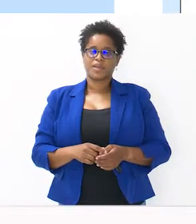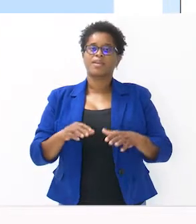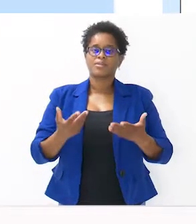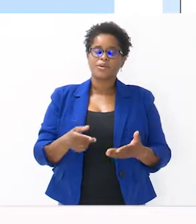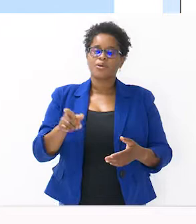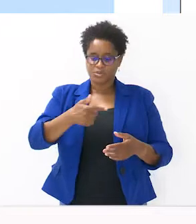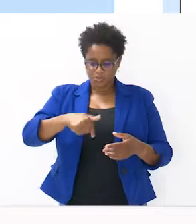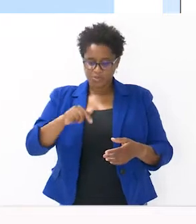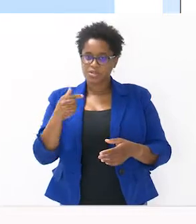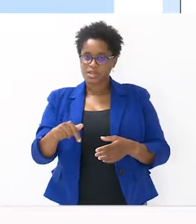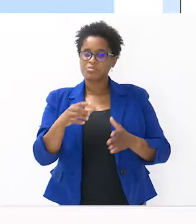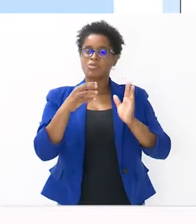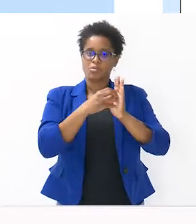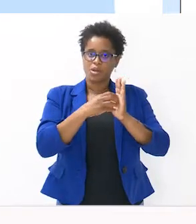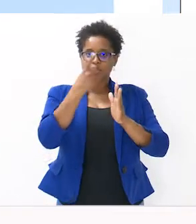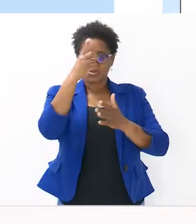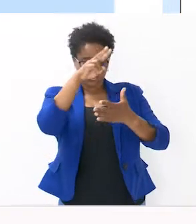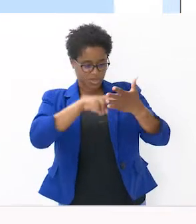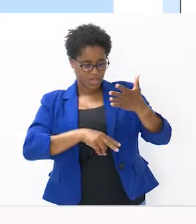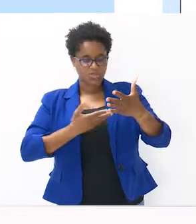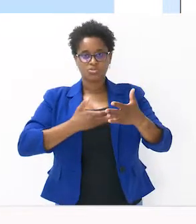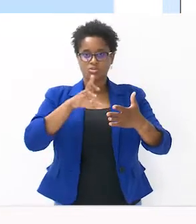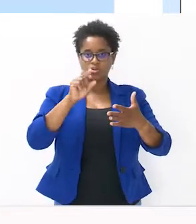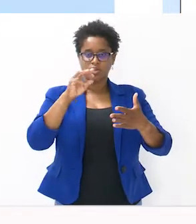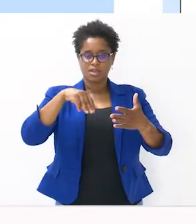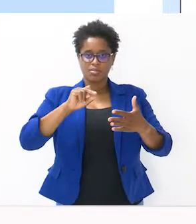Então, temos como marcas de um texto dramático